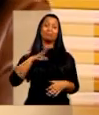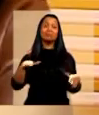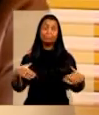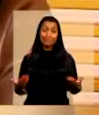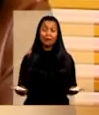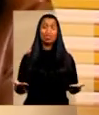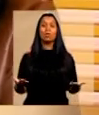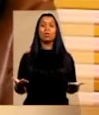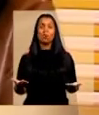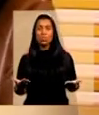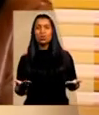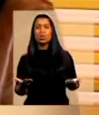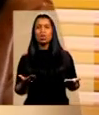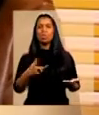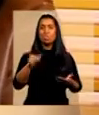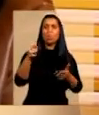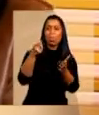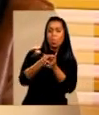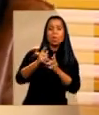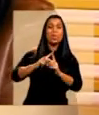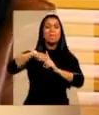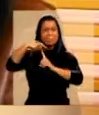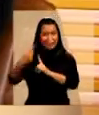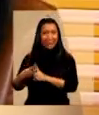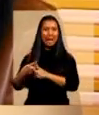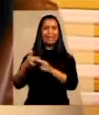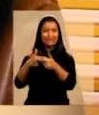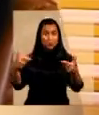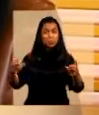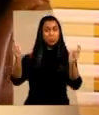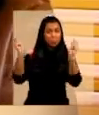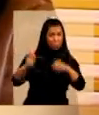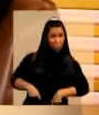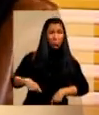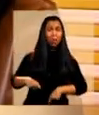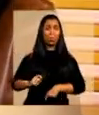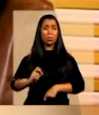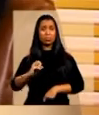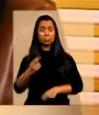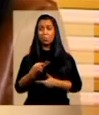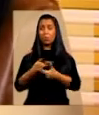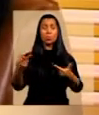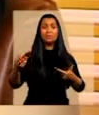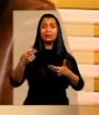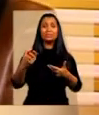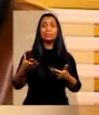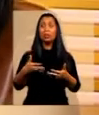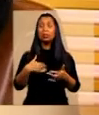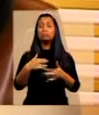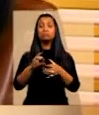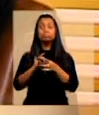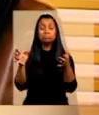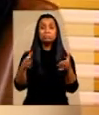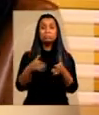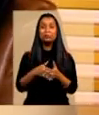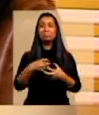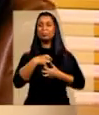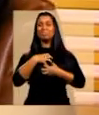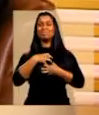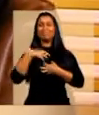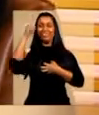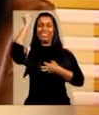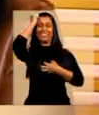Então, quando eu consumo, que eu compro além daquilo que eu posso ou que é uma coisa impulsiva, sim, depois me